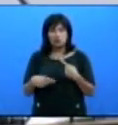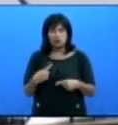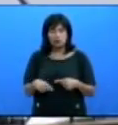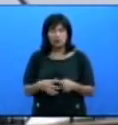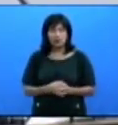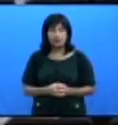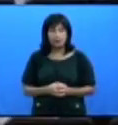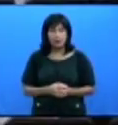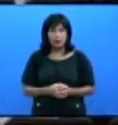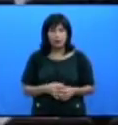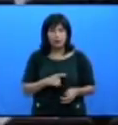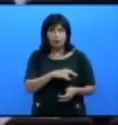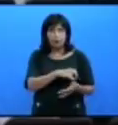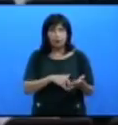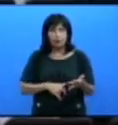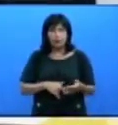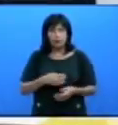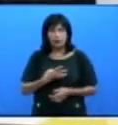Requerimento